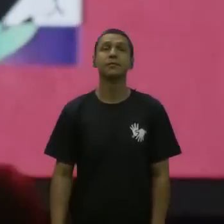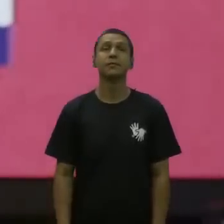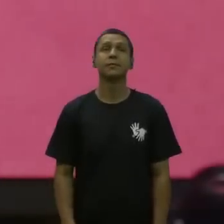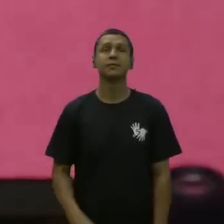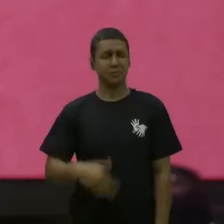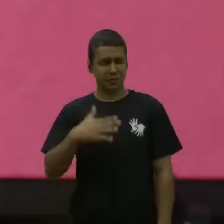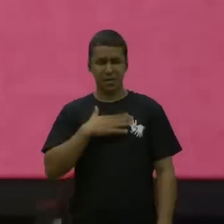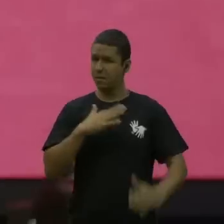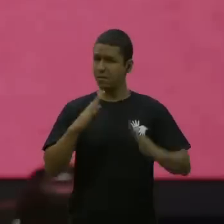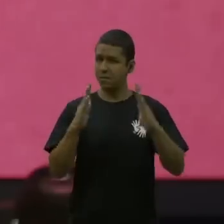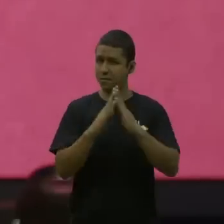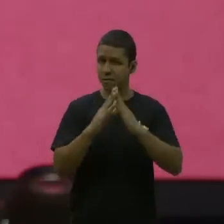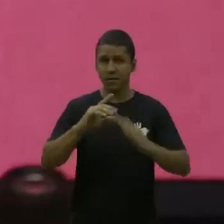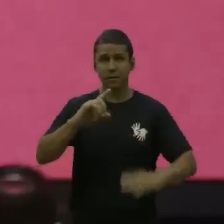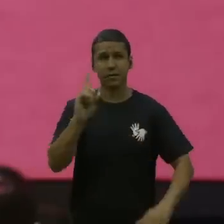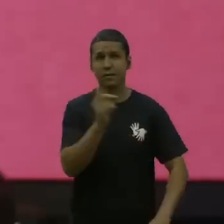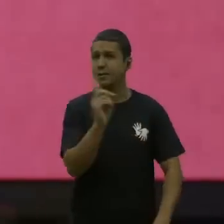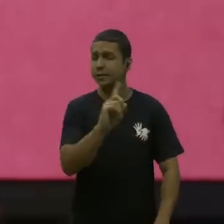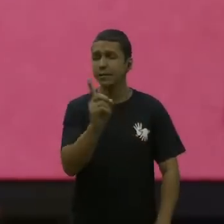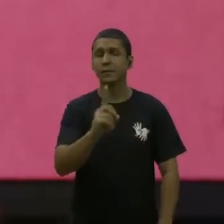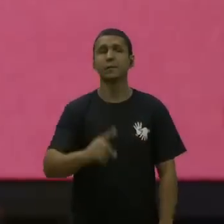na minha casa não.